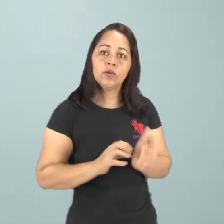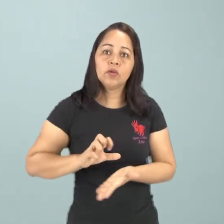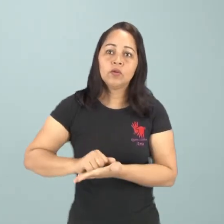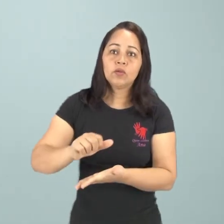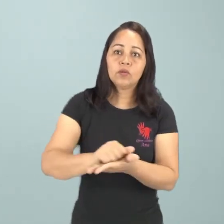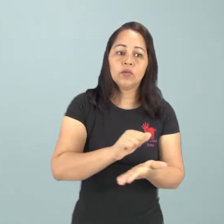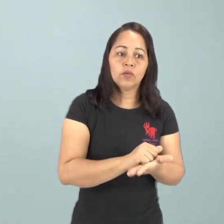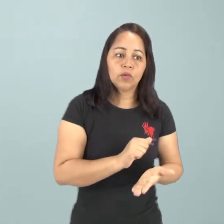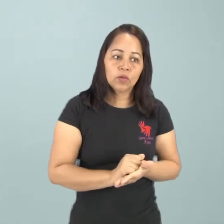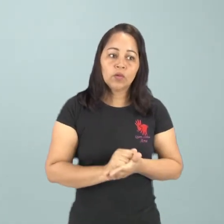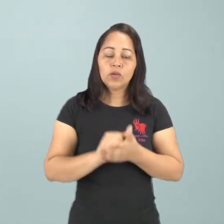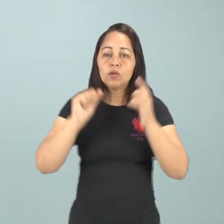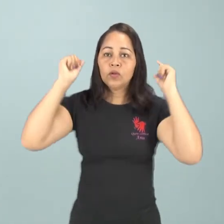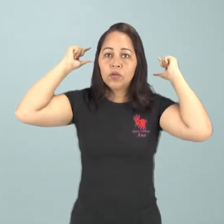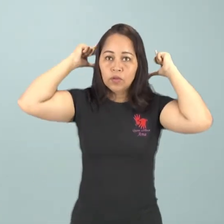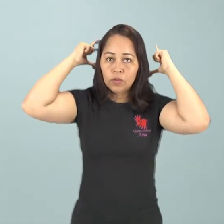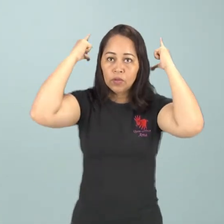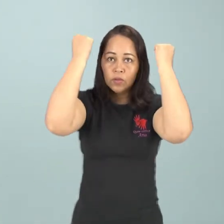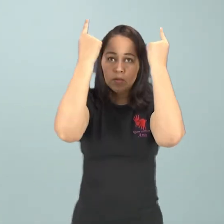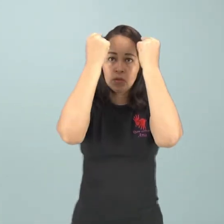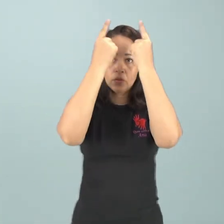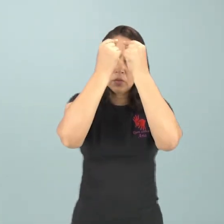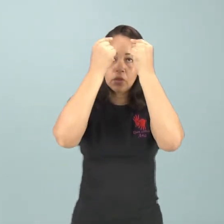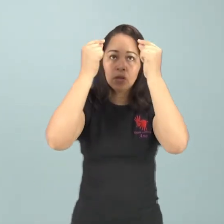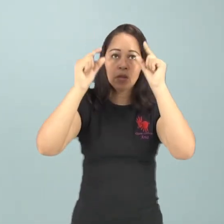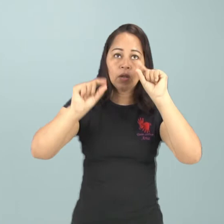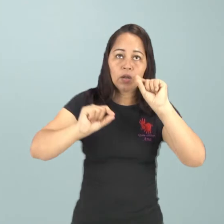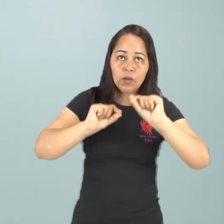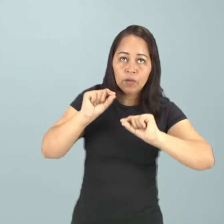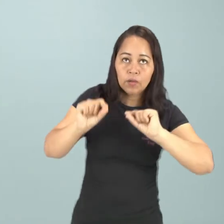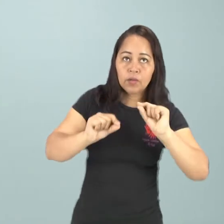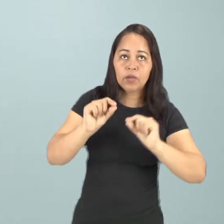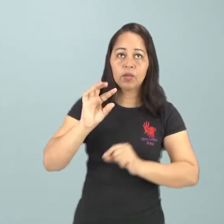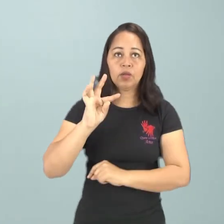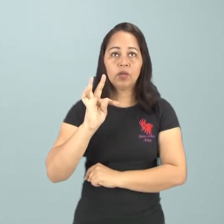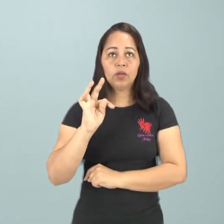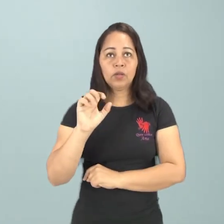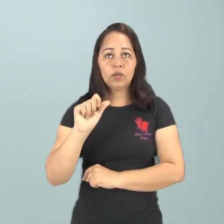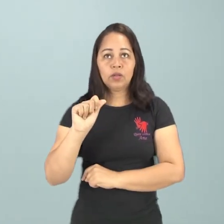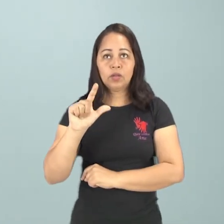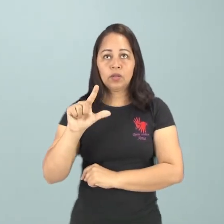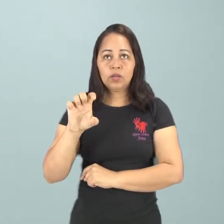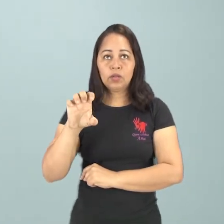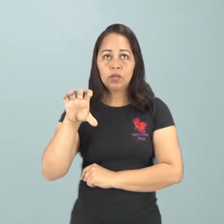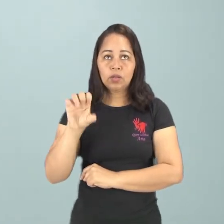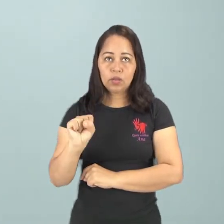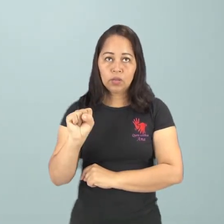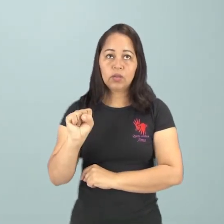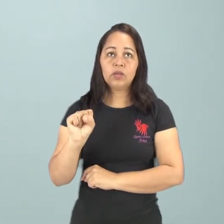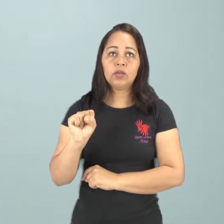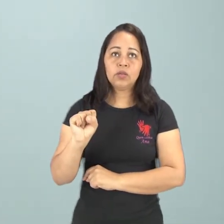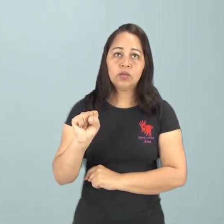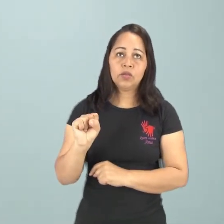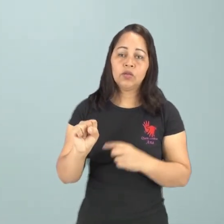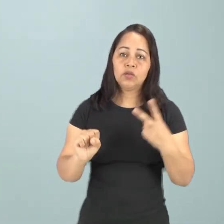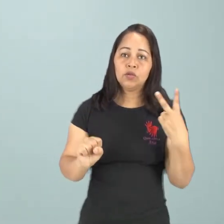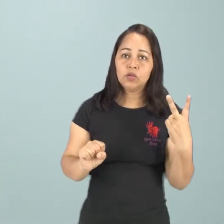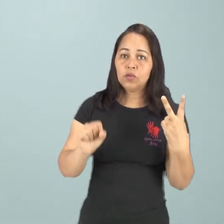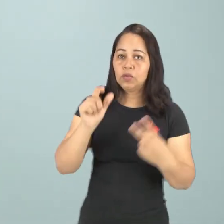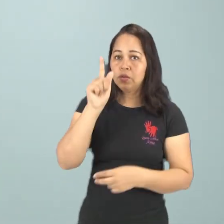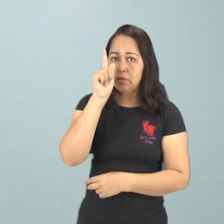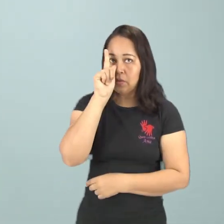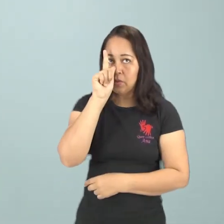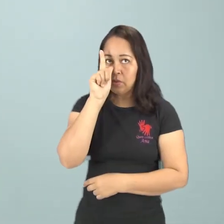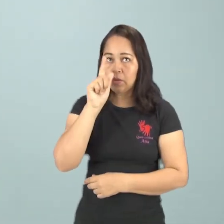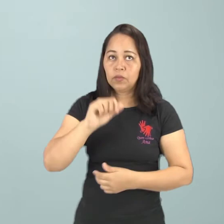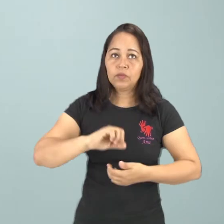aqui, que trouxeram grande relevância para a sistematização da matemática que nós conhecemos hoje. São